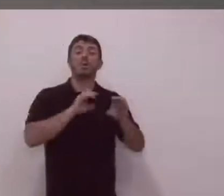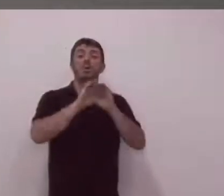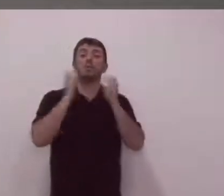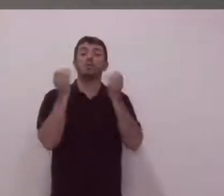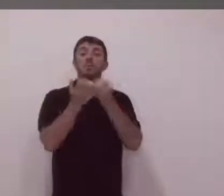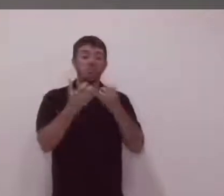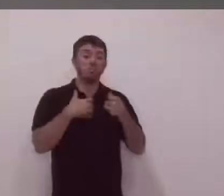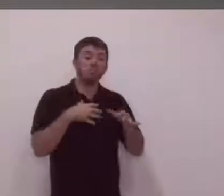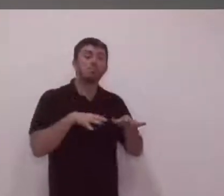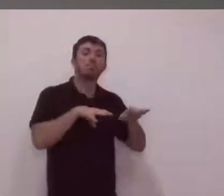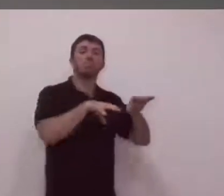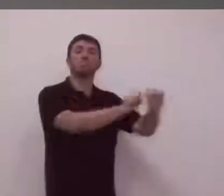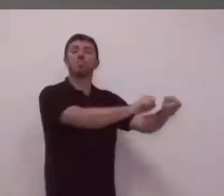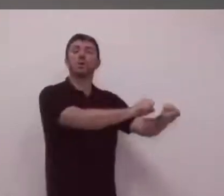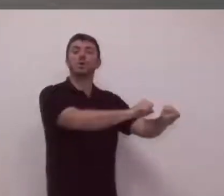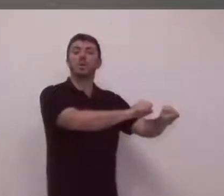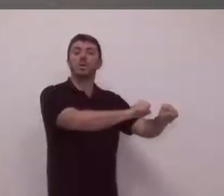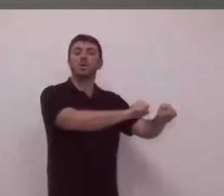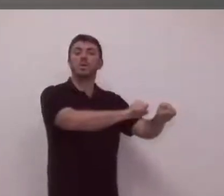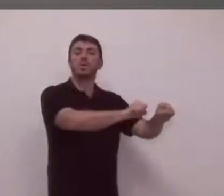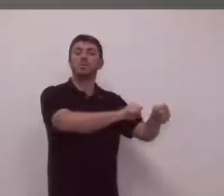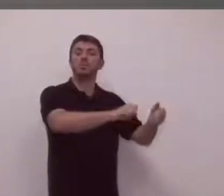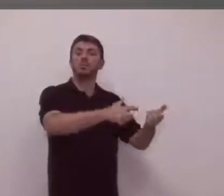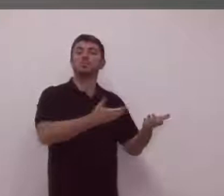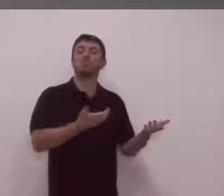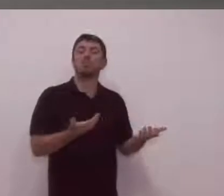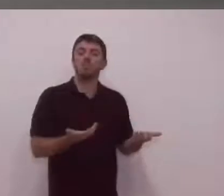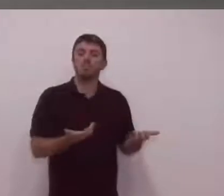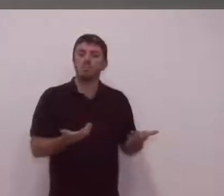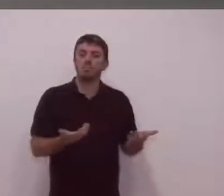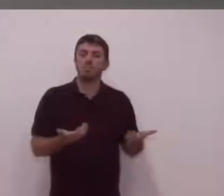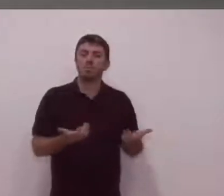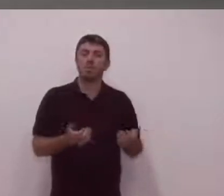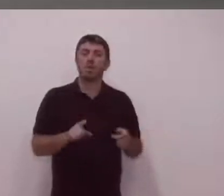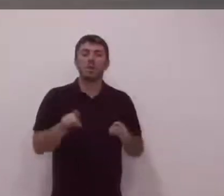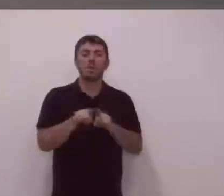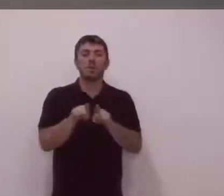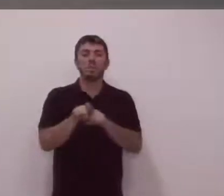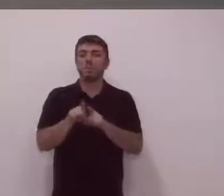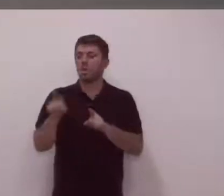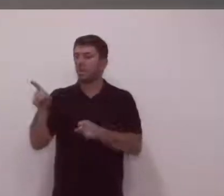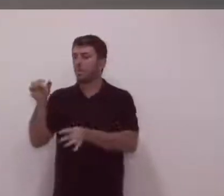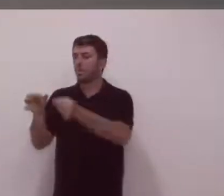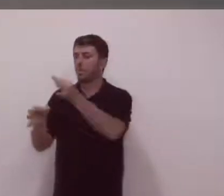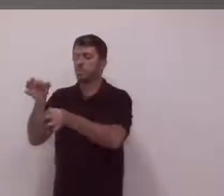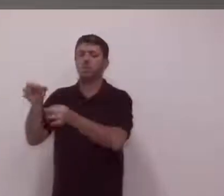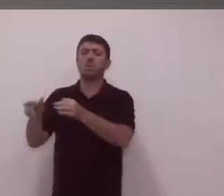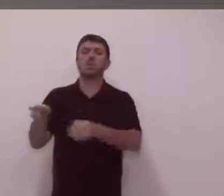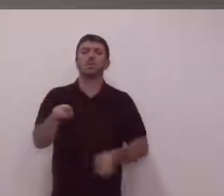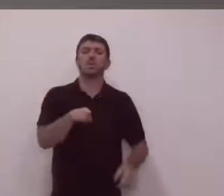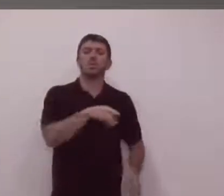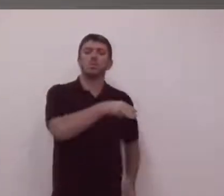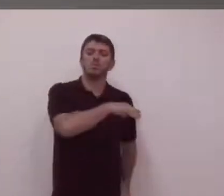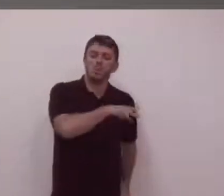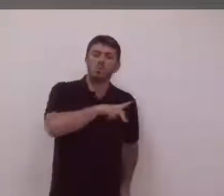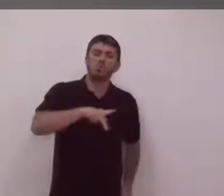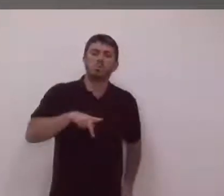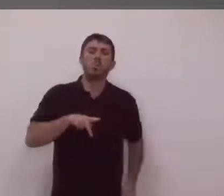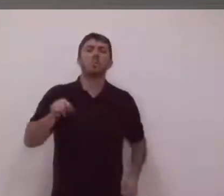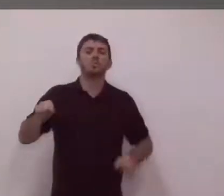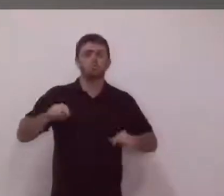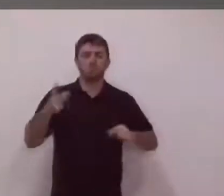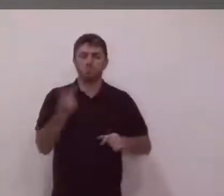totalmente separado o que está acontecendo lá na justiça de fato e com todo o respeito que a justiça merece e o ministério público inclusive também tem